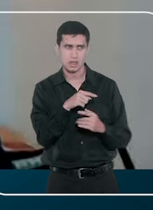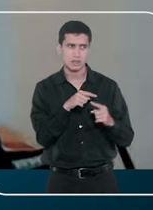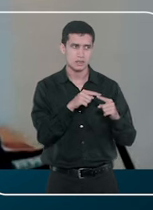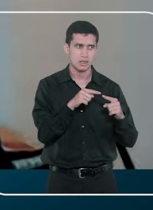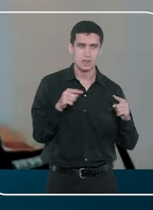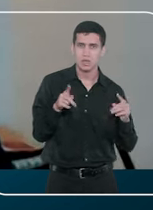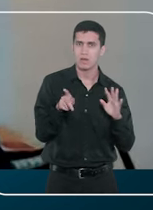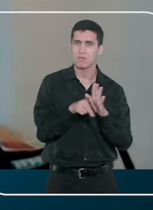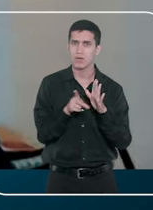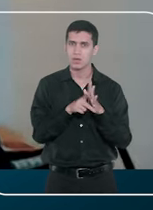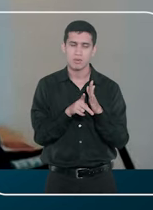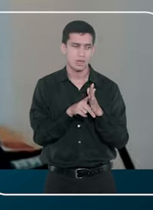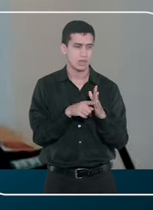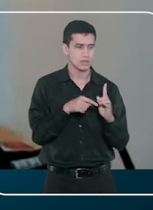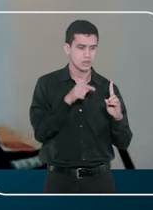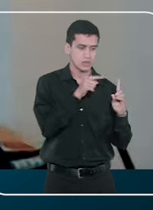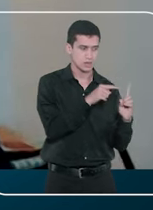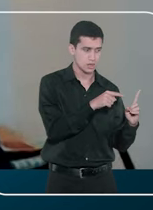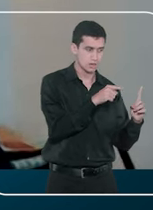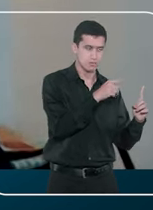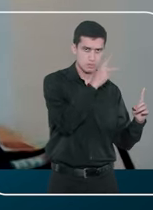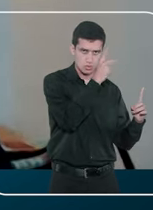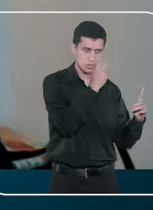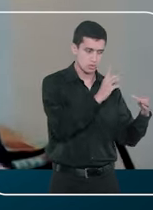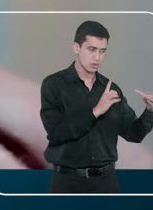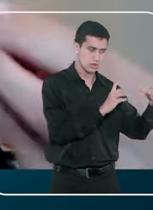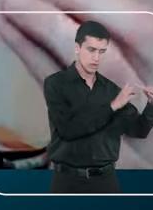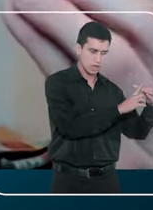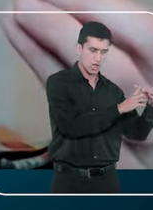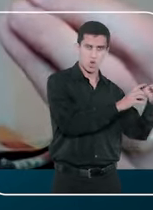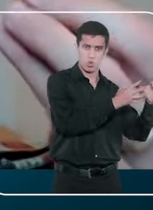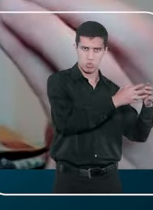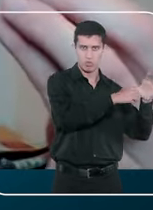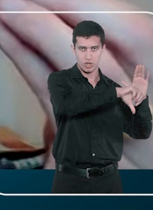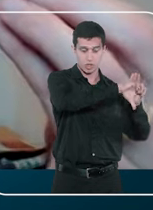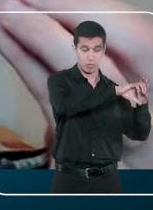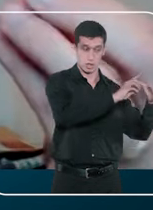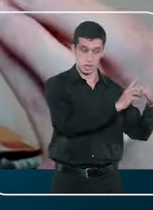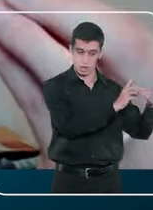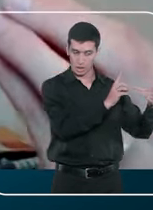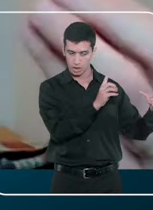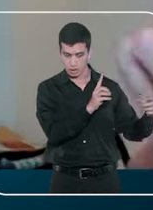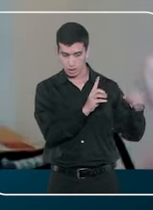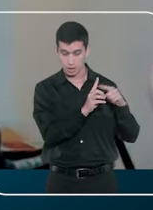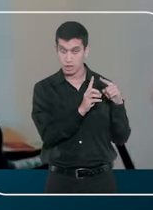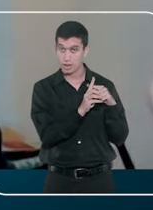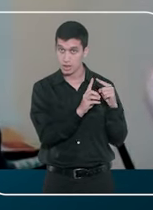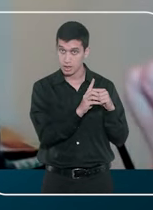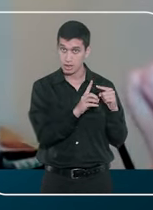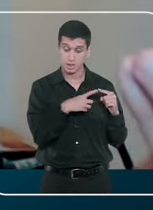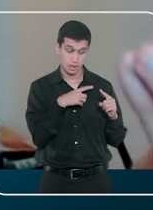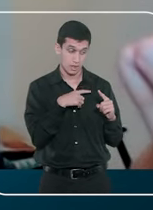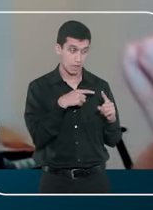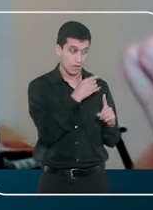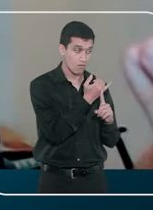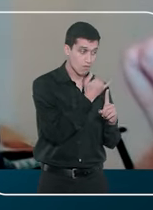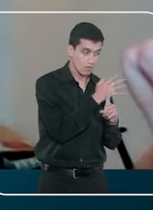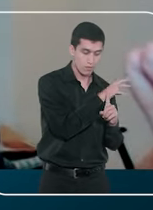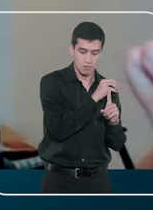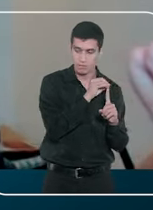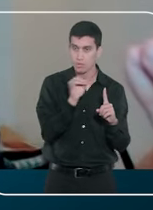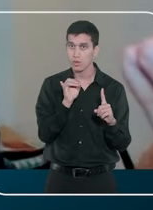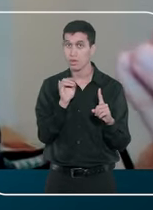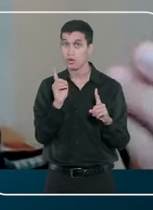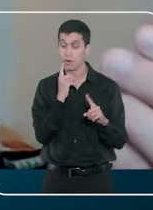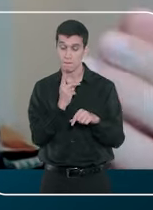a colaboração de um integrante de organização criminosa e a possibilidade que nós temos de tornar atraente essa colaboração